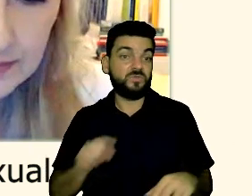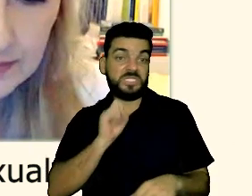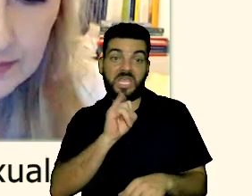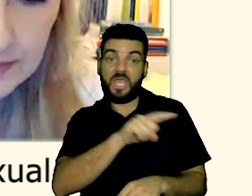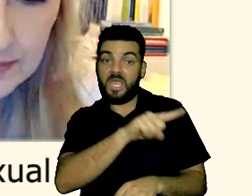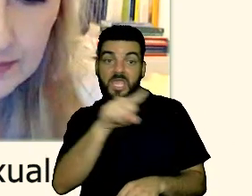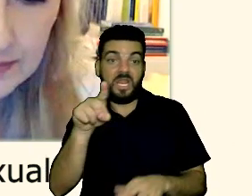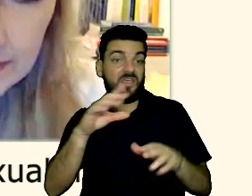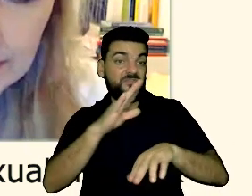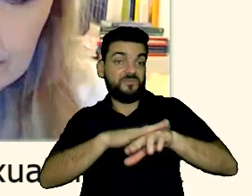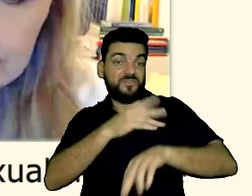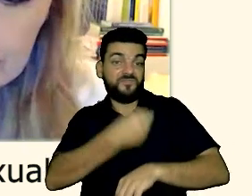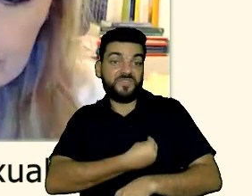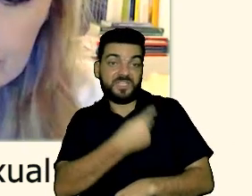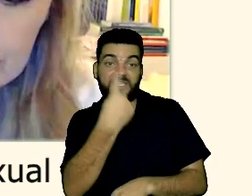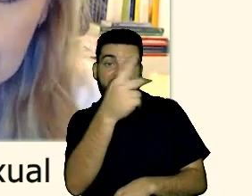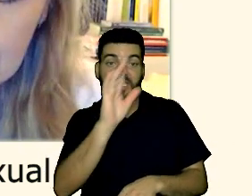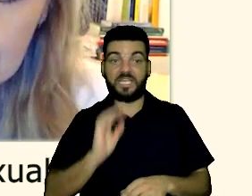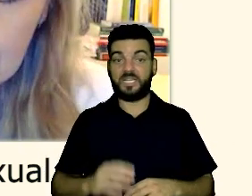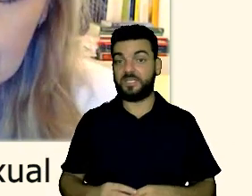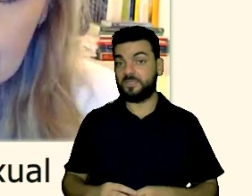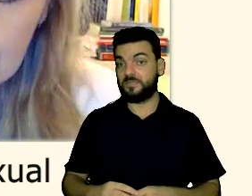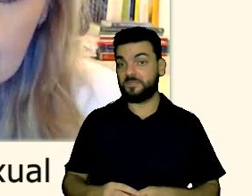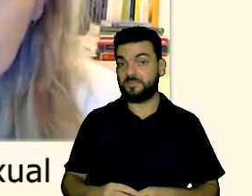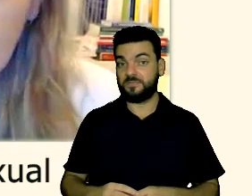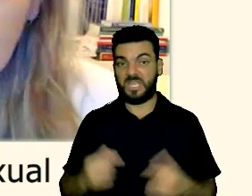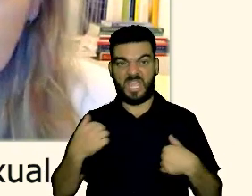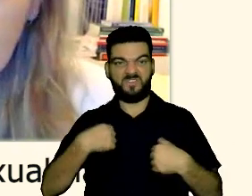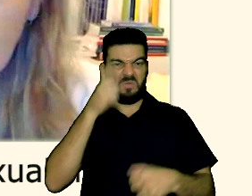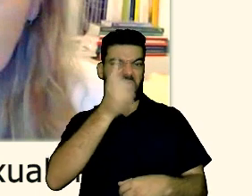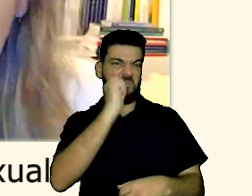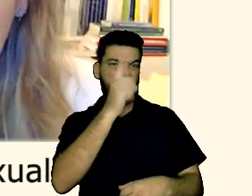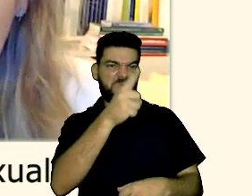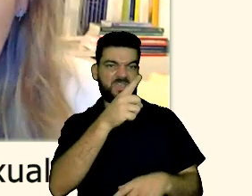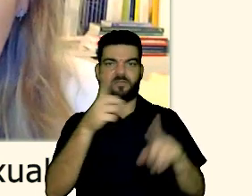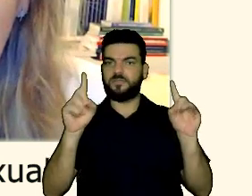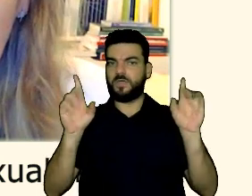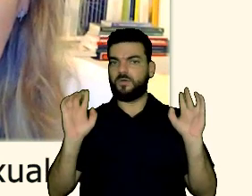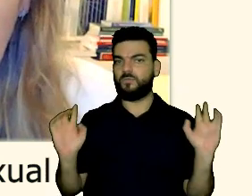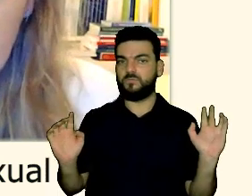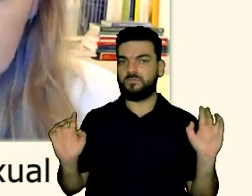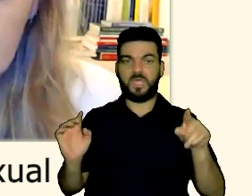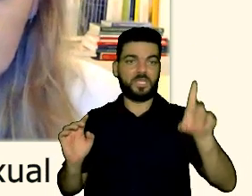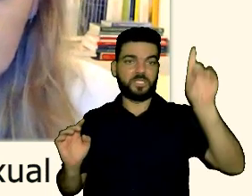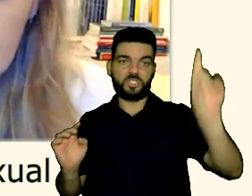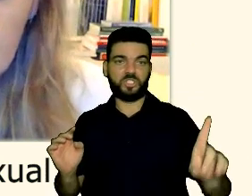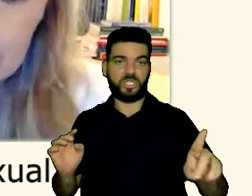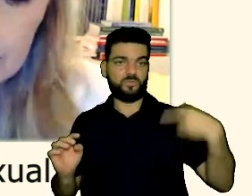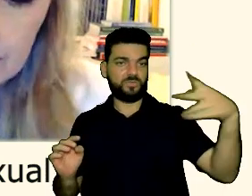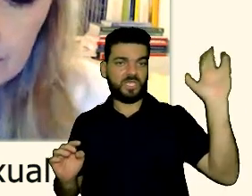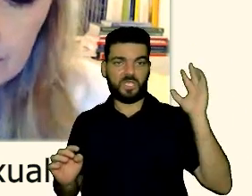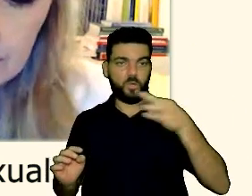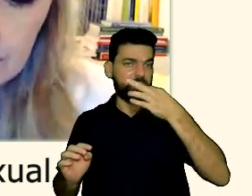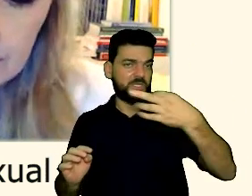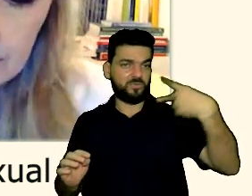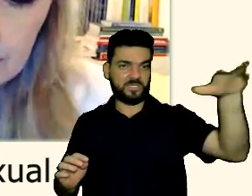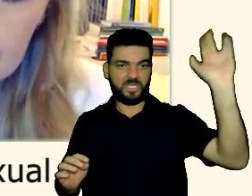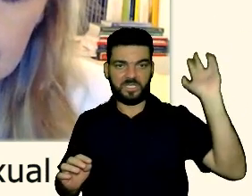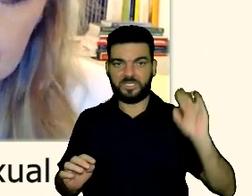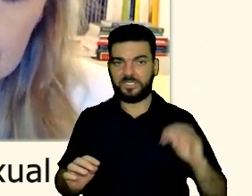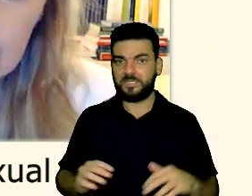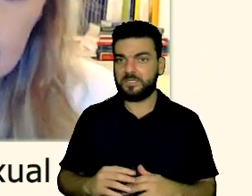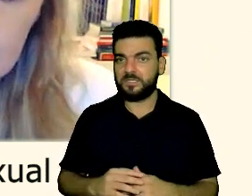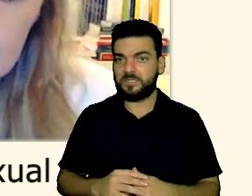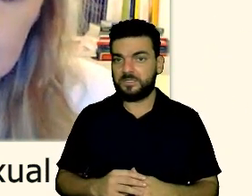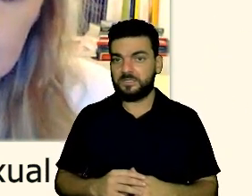isso. Independente do que ele queira, independente do que eu acho do que da opção sexual dele, é o que eu acho, a opção sexual é